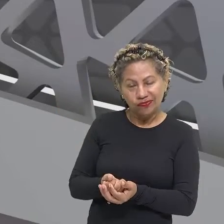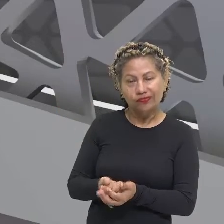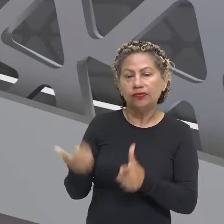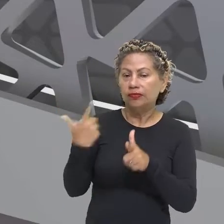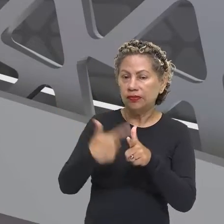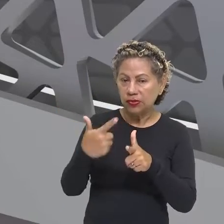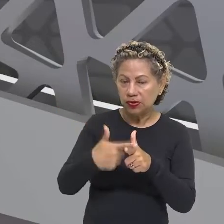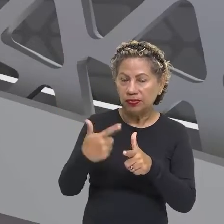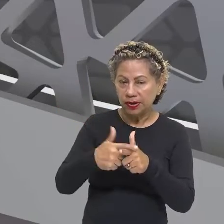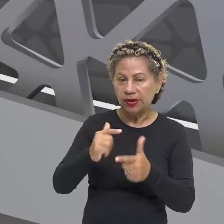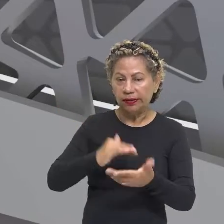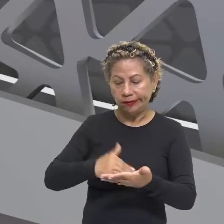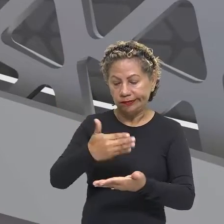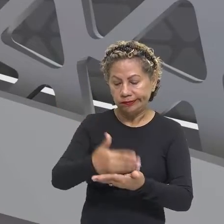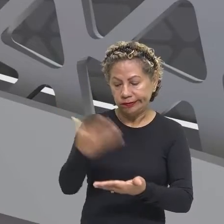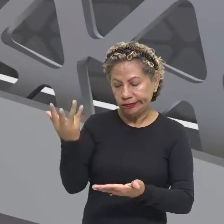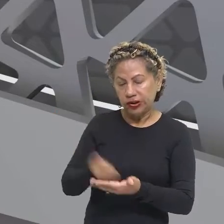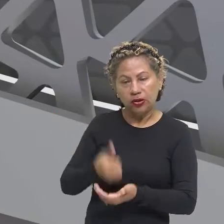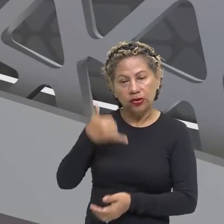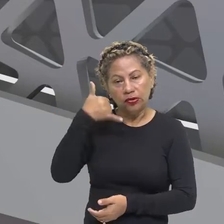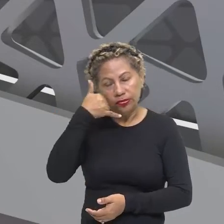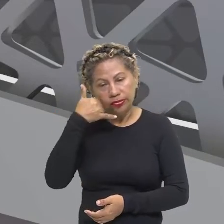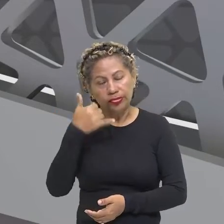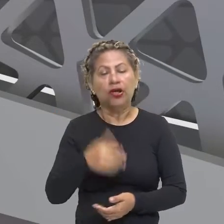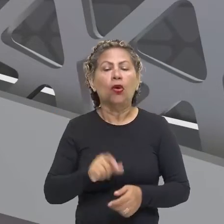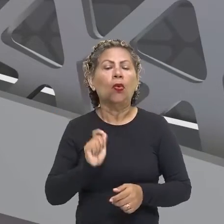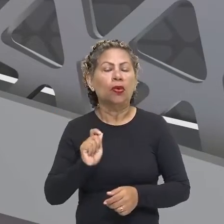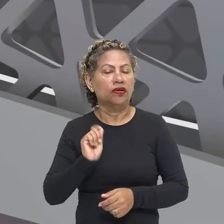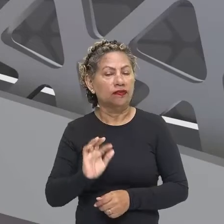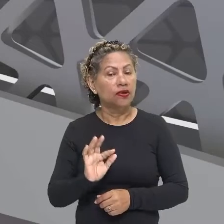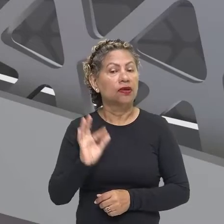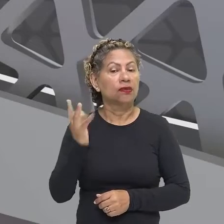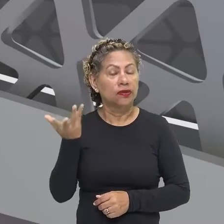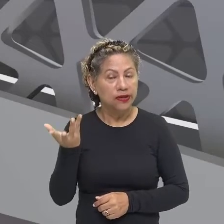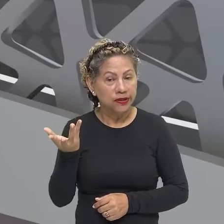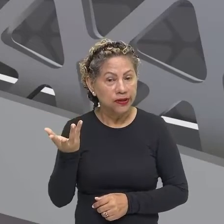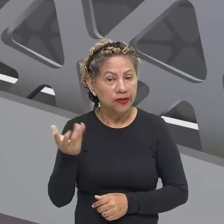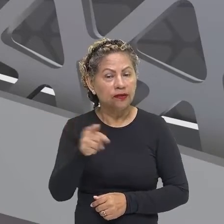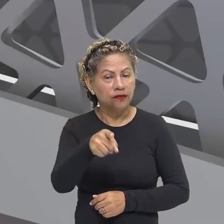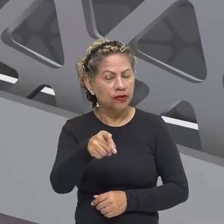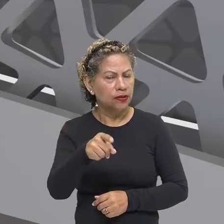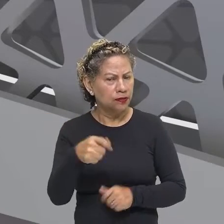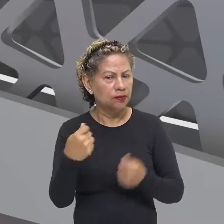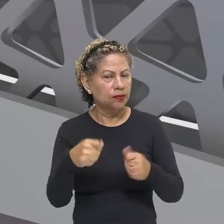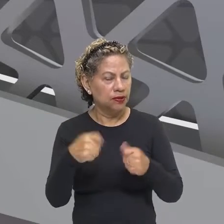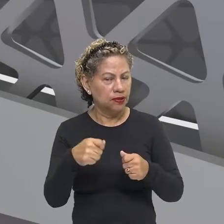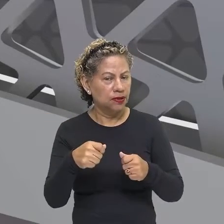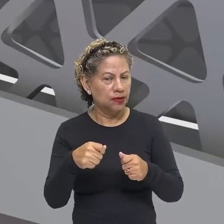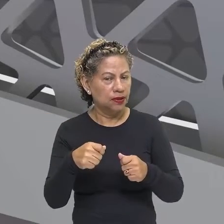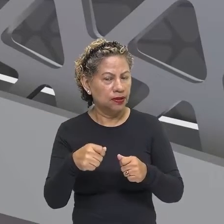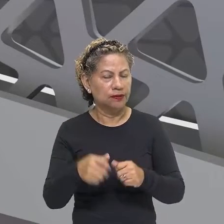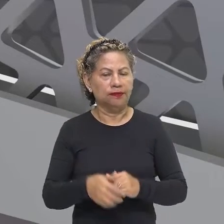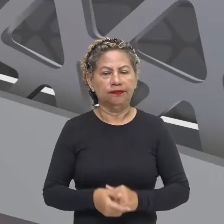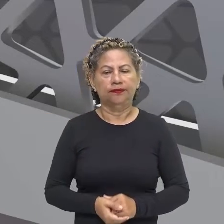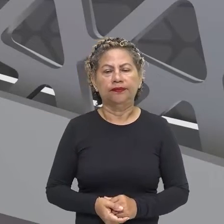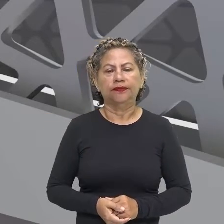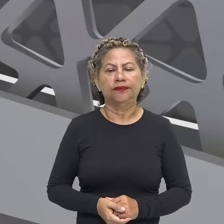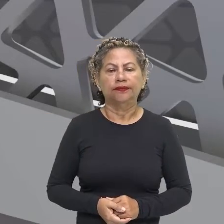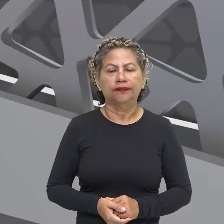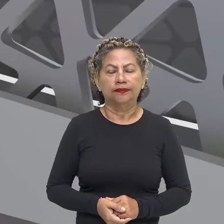Mas, se de repente acontece alguma situação de algum